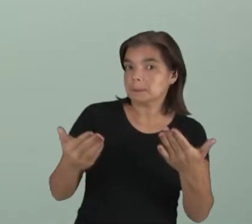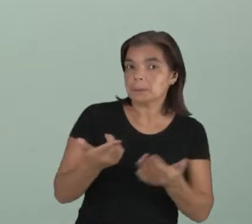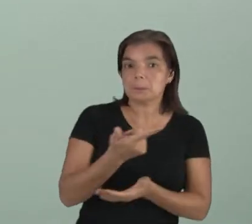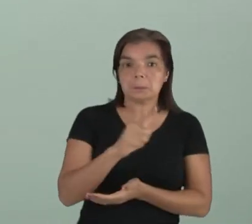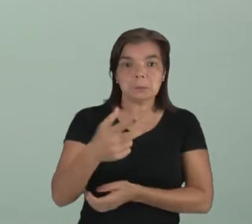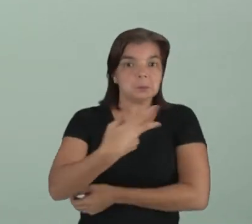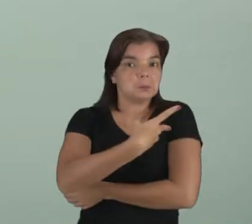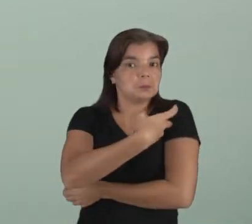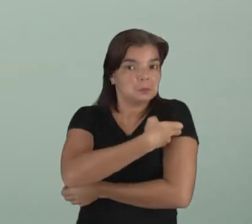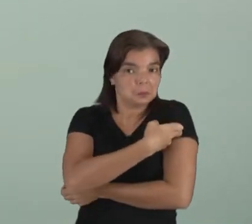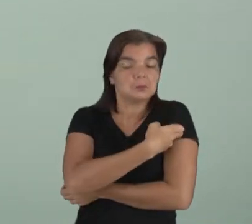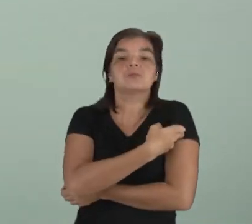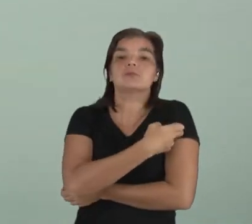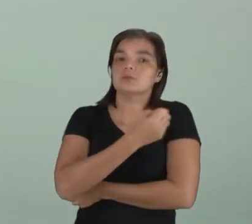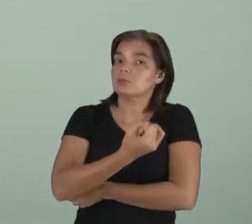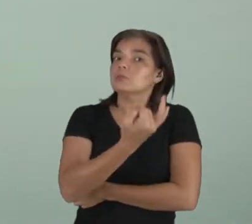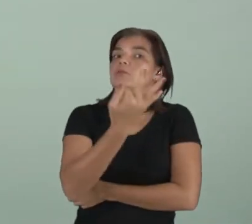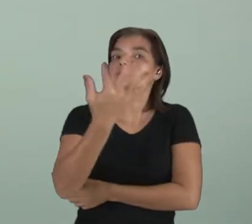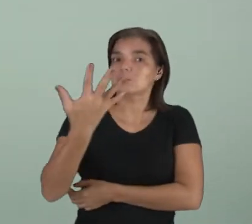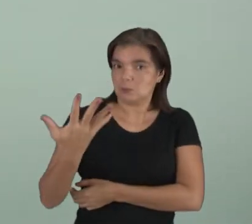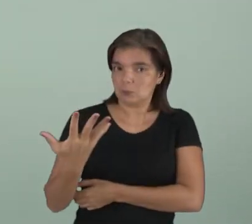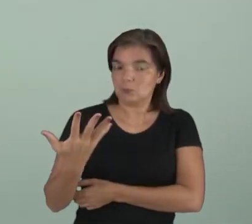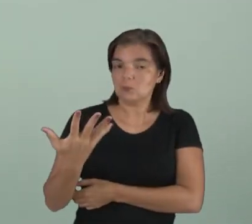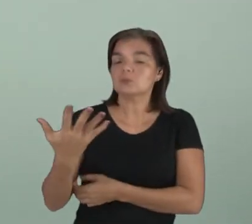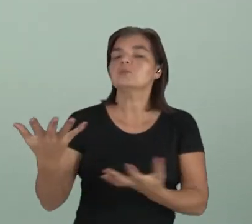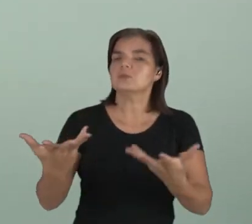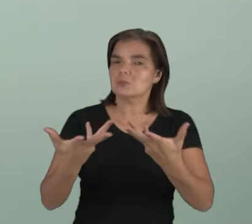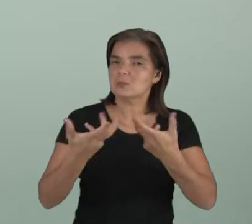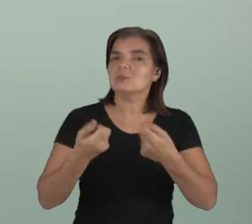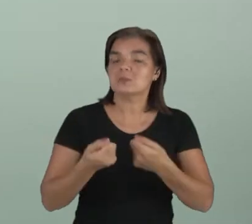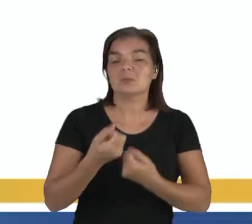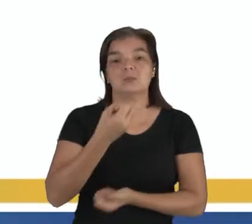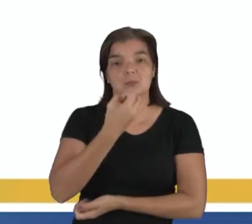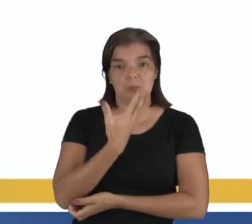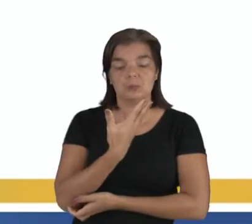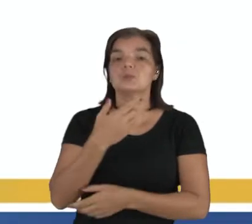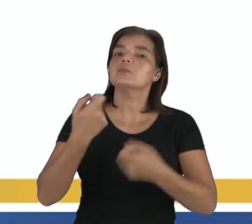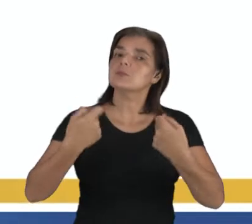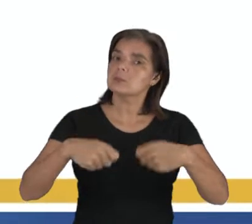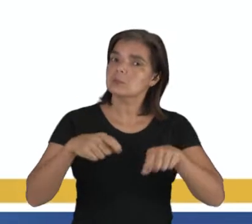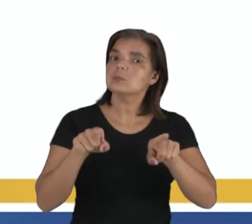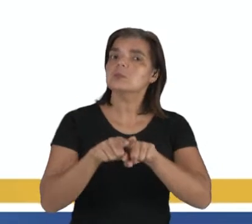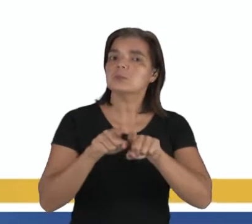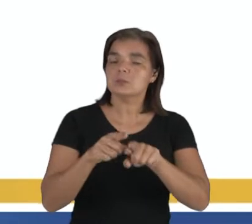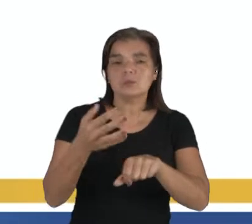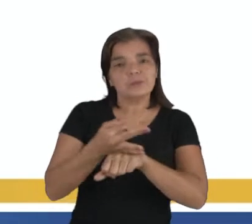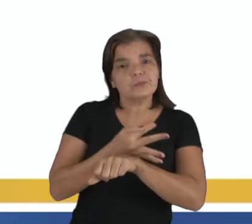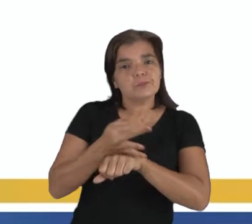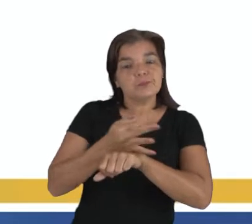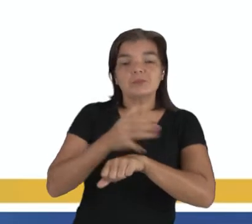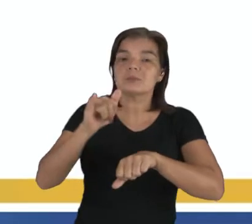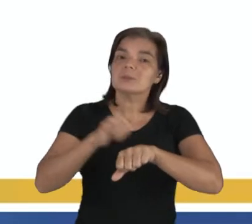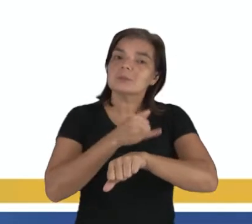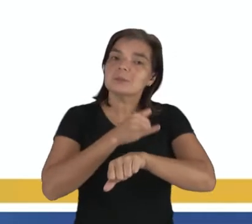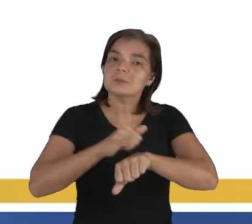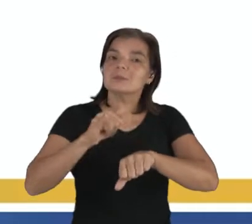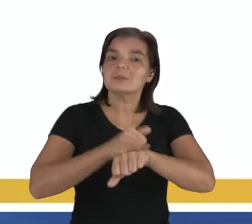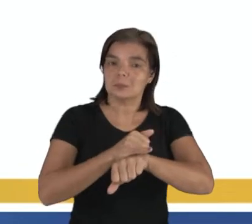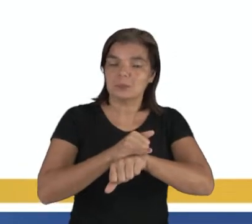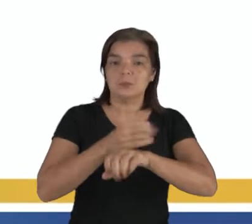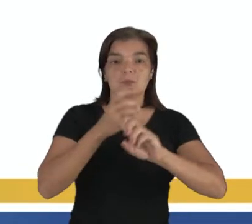vêm as vacinas, em quantidade e eficácia suficientes, é preciso insistir na estratégia